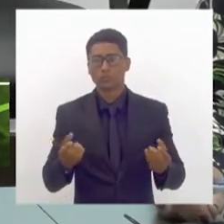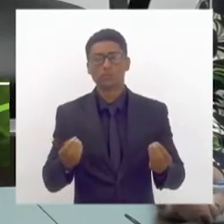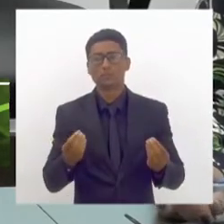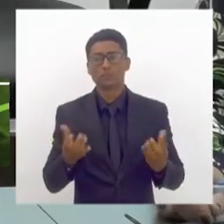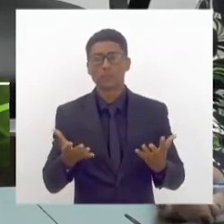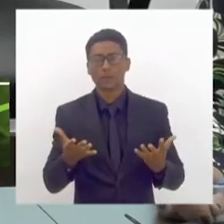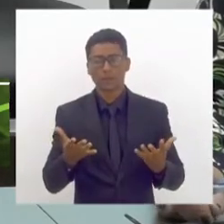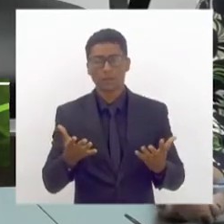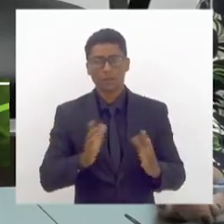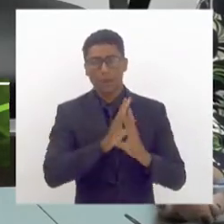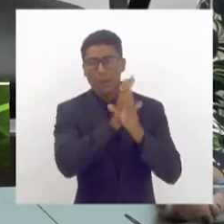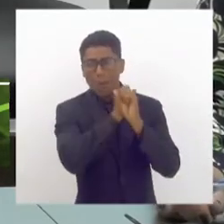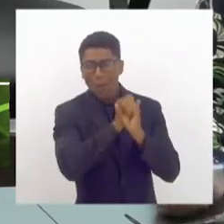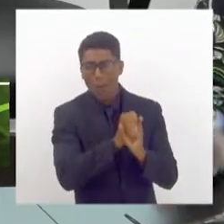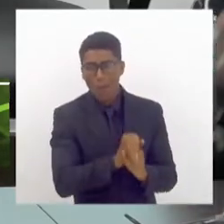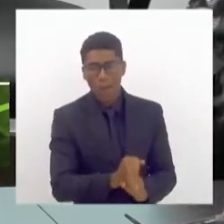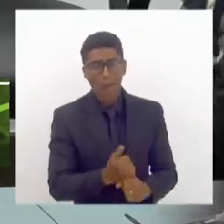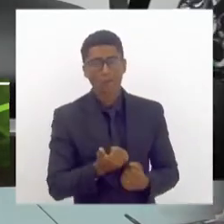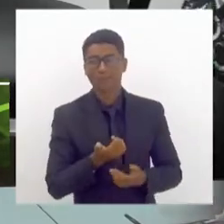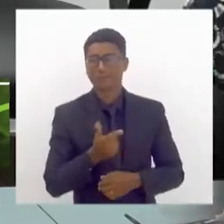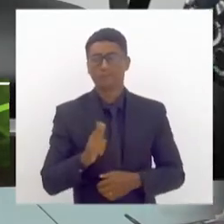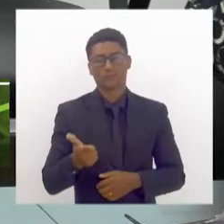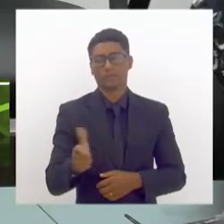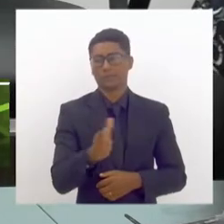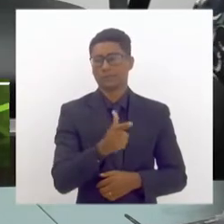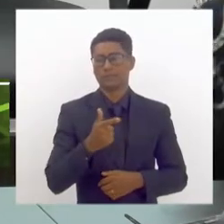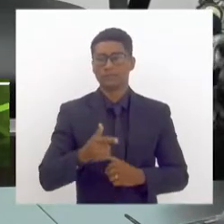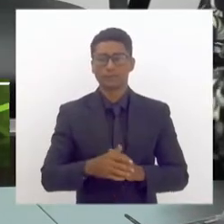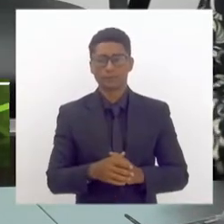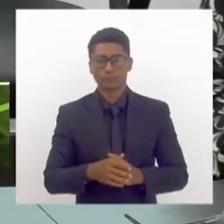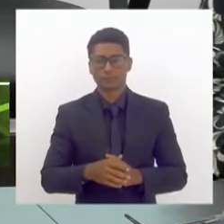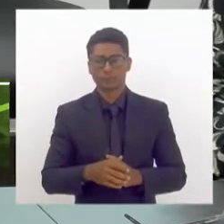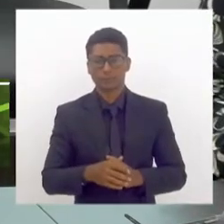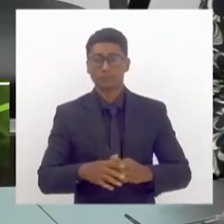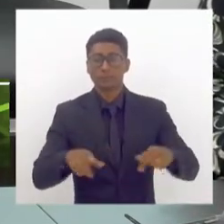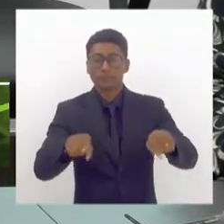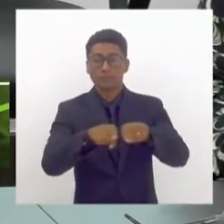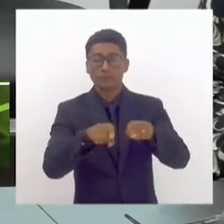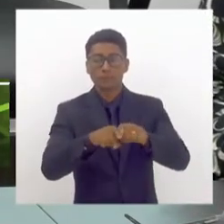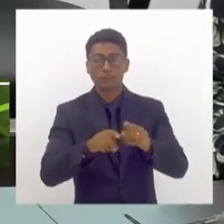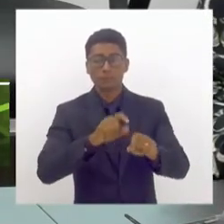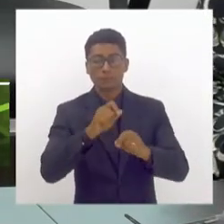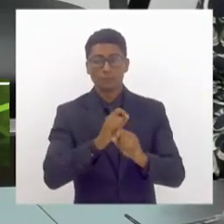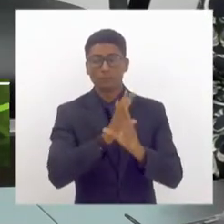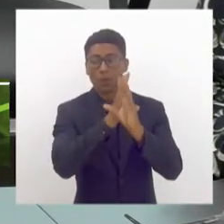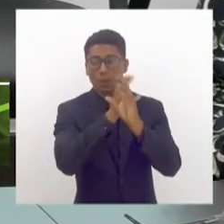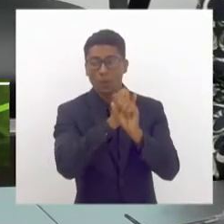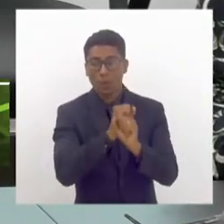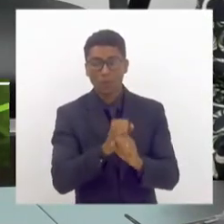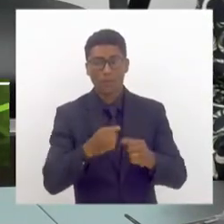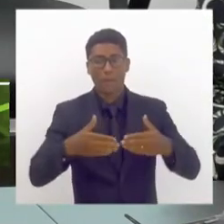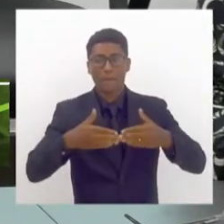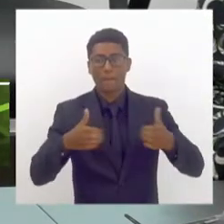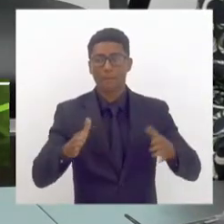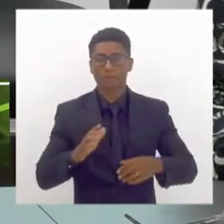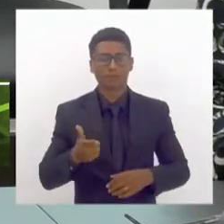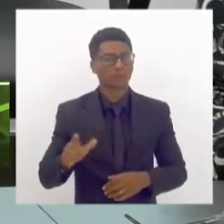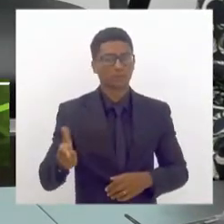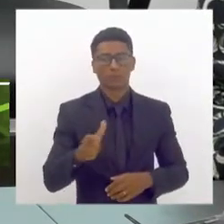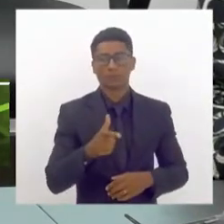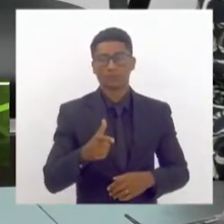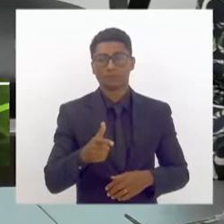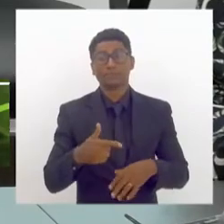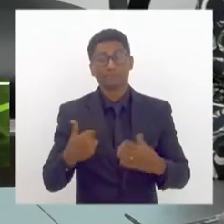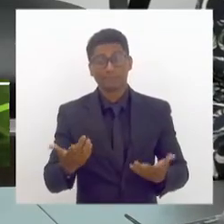de contas, não tem a infraestrutura para abertura da conta do próprio Conselho, né? O presidente